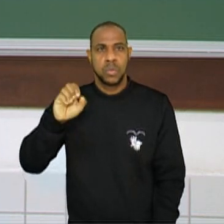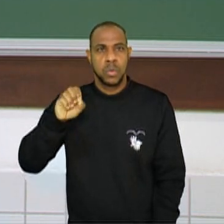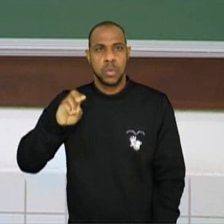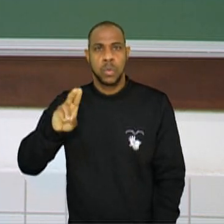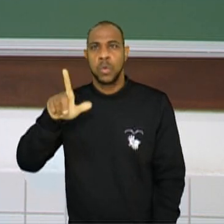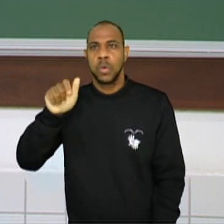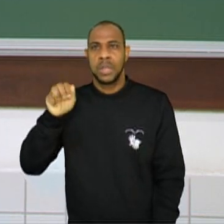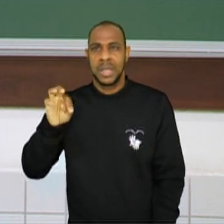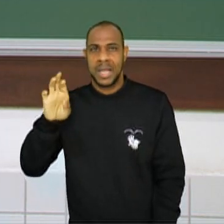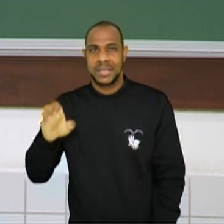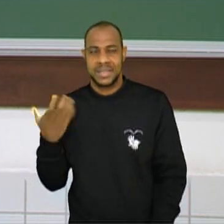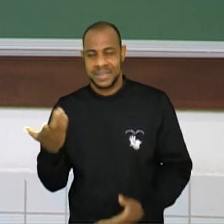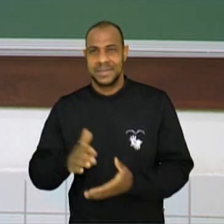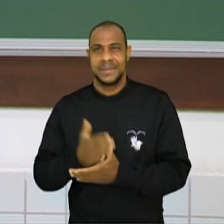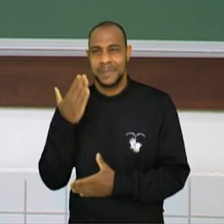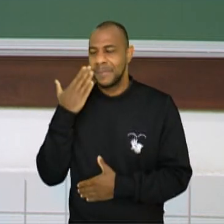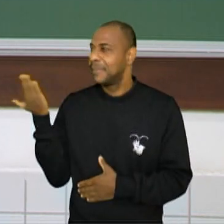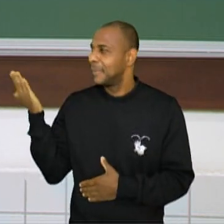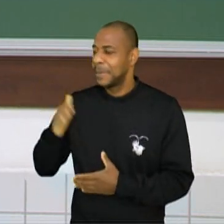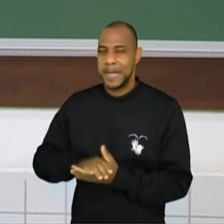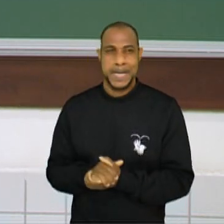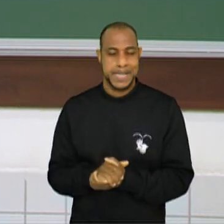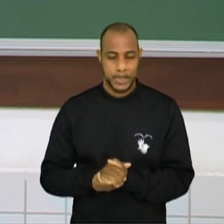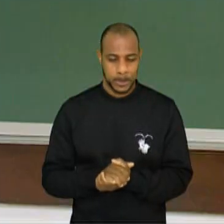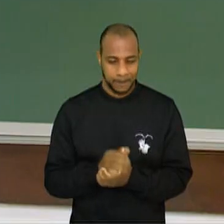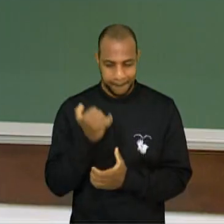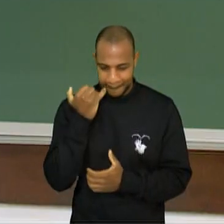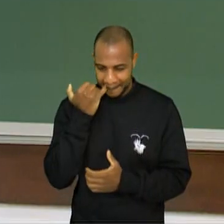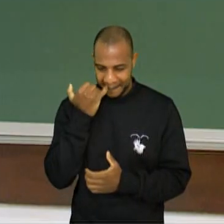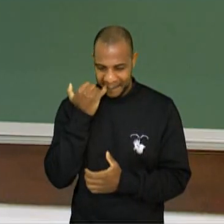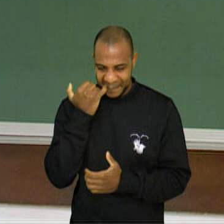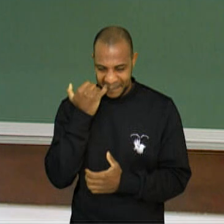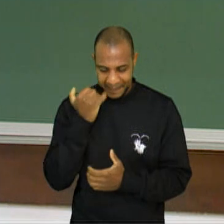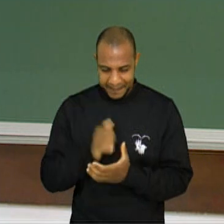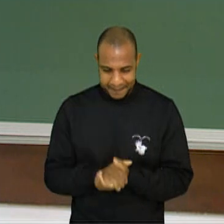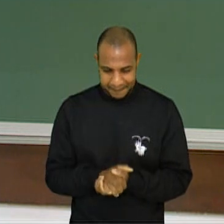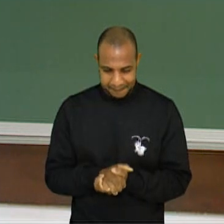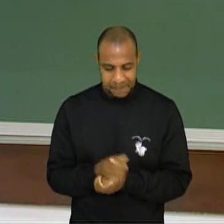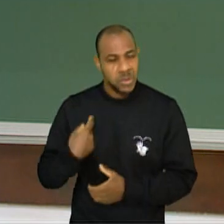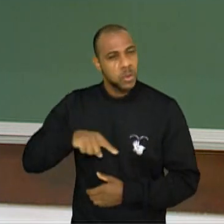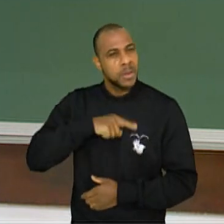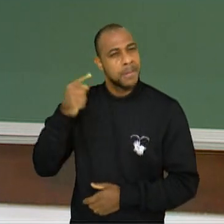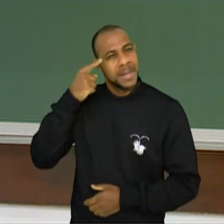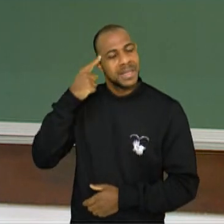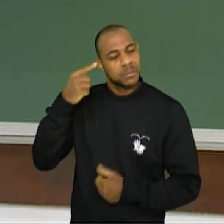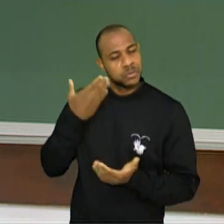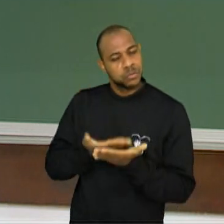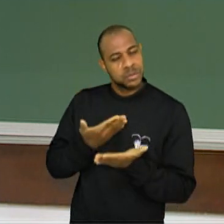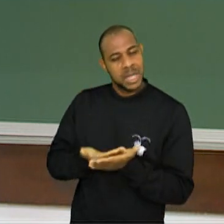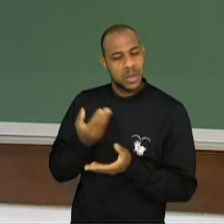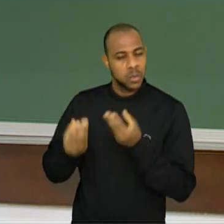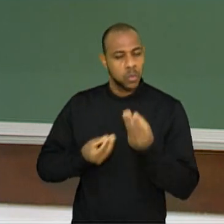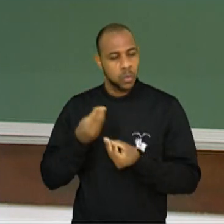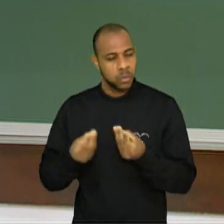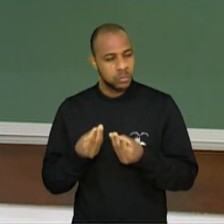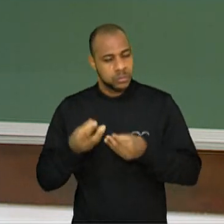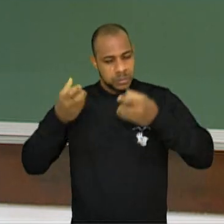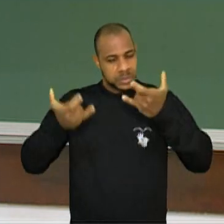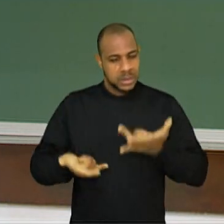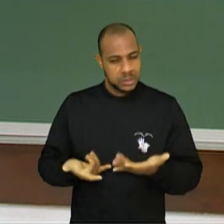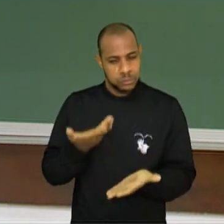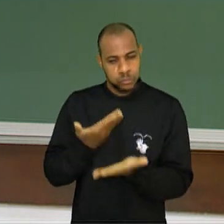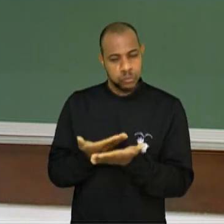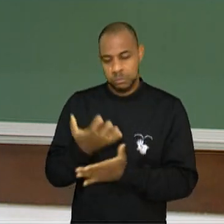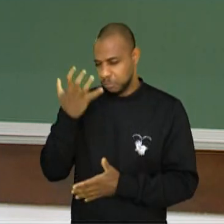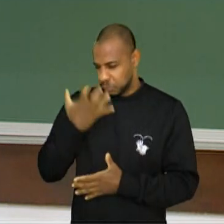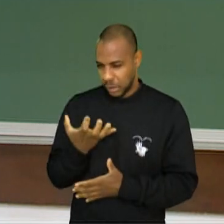até 64. O professor está pensando no seguinte aqui, ó. Quando nós pensamos em estudar, quando a gente vai tratar de estudo